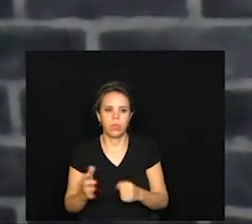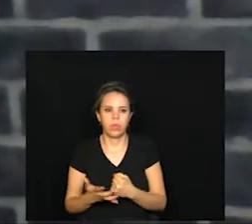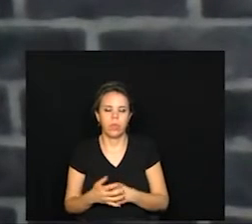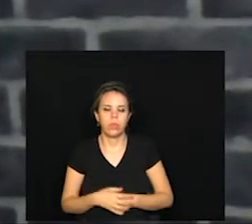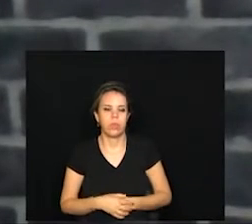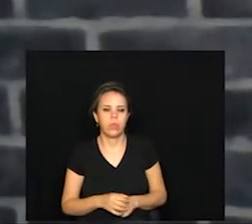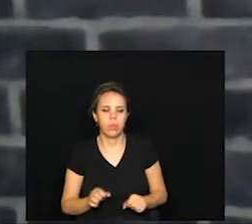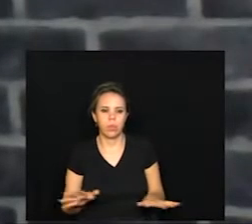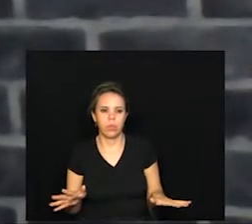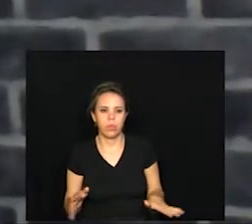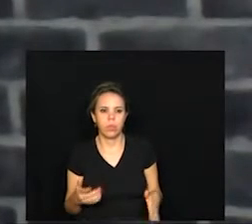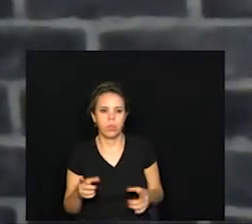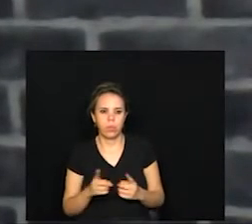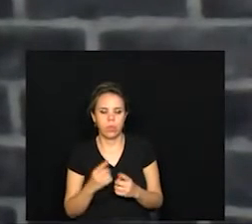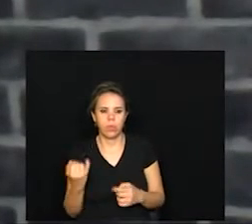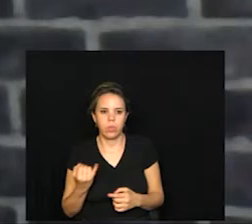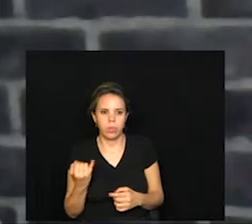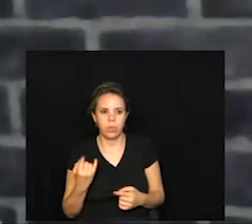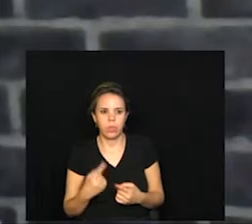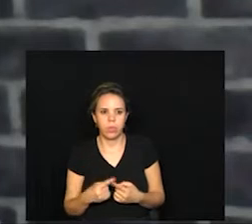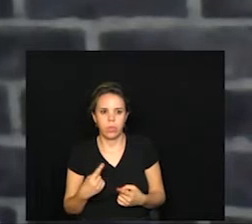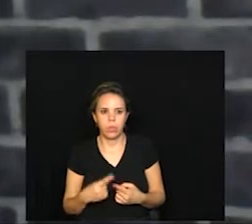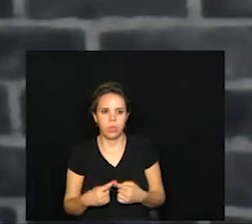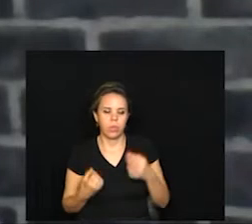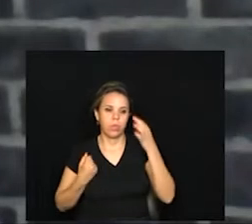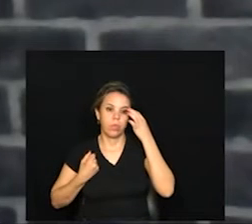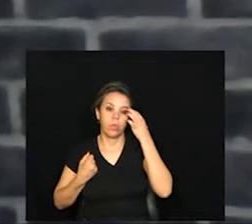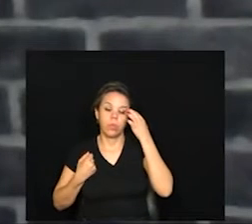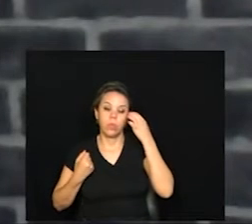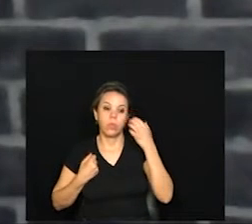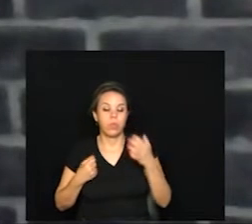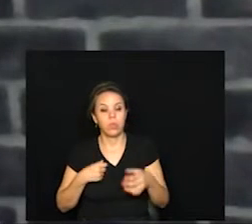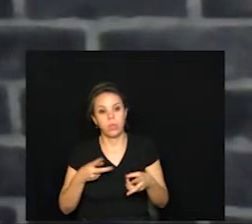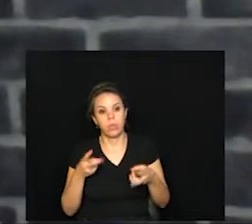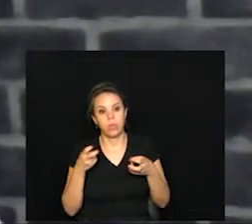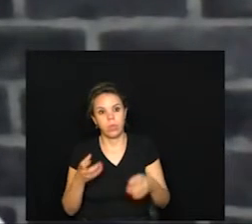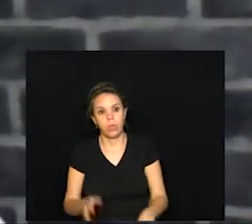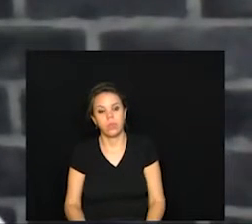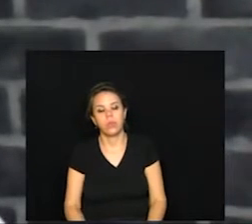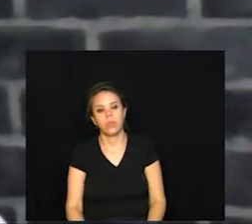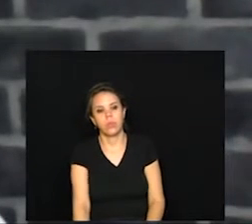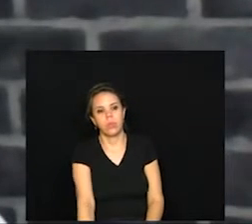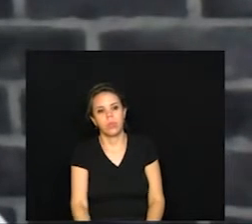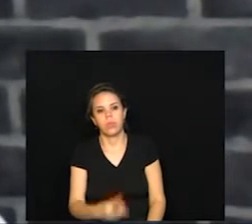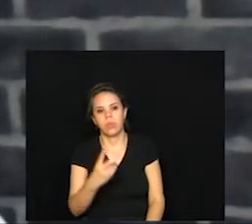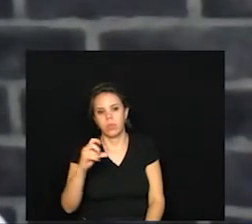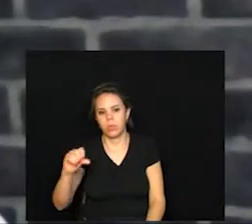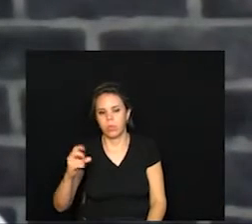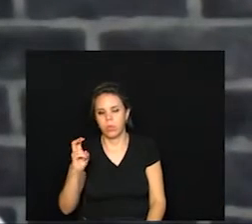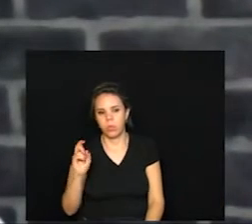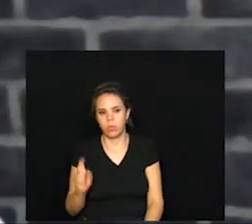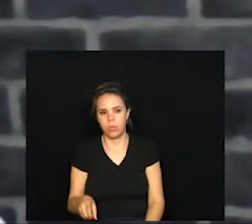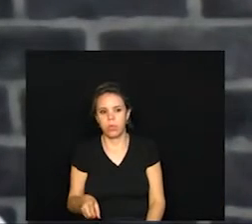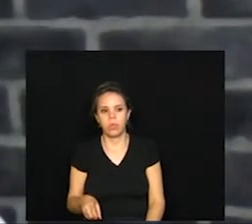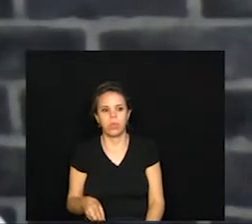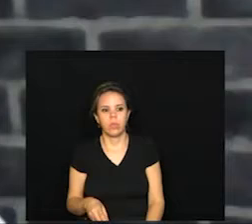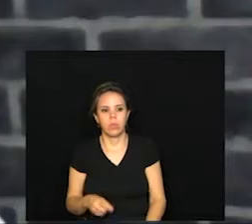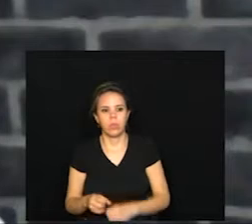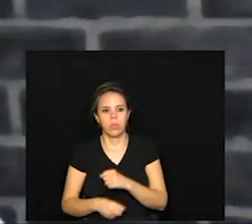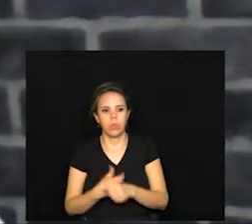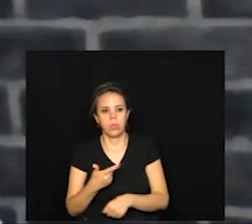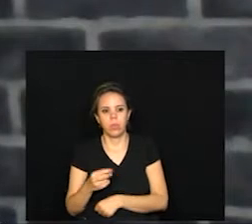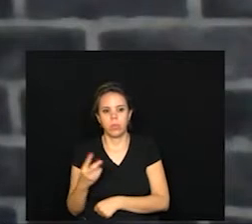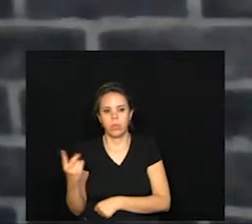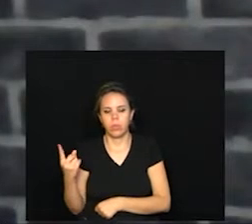pandemia. E é um serviço importante porque os números, a gente observa, né? Em 2019, 5 mil, em